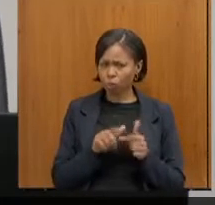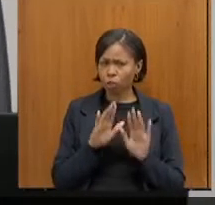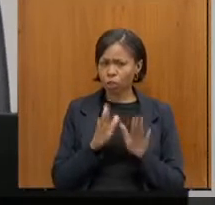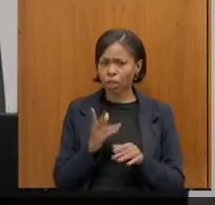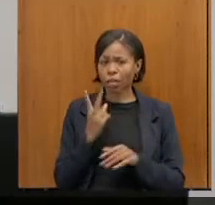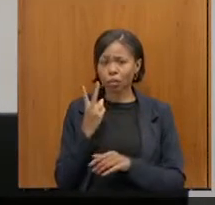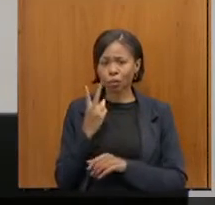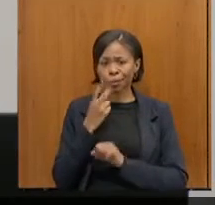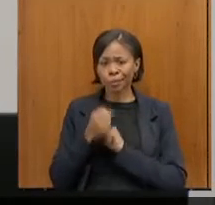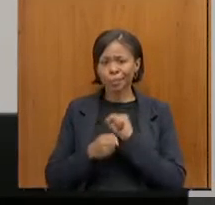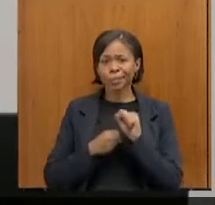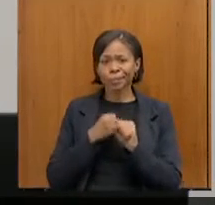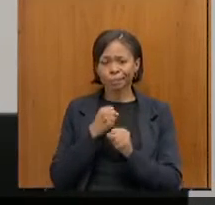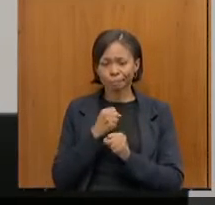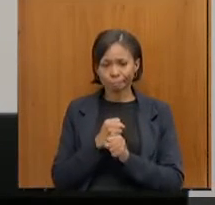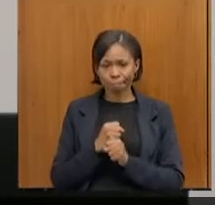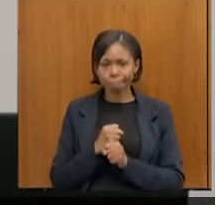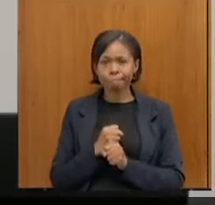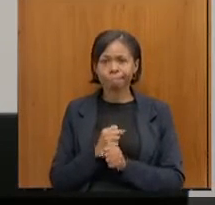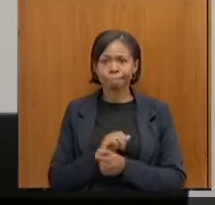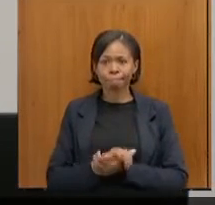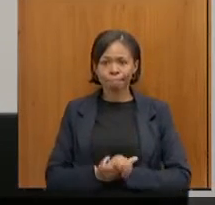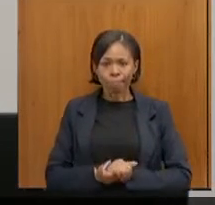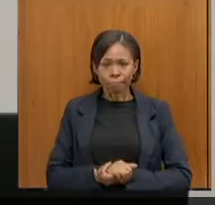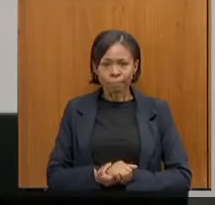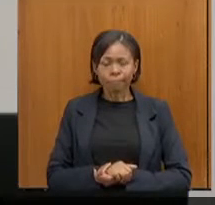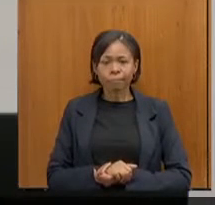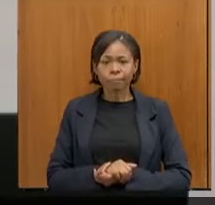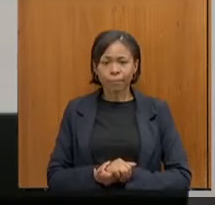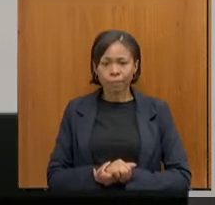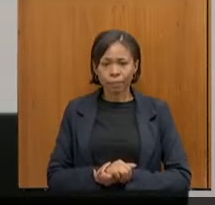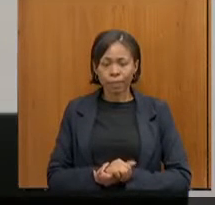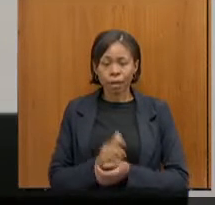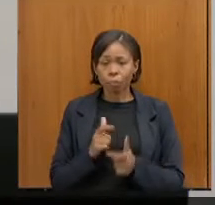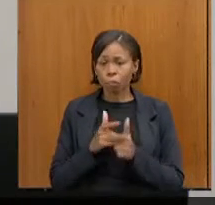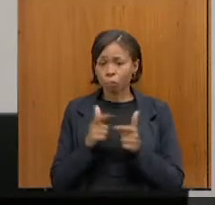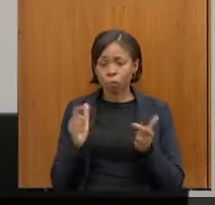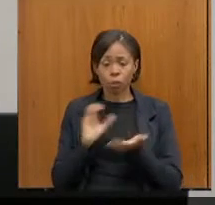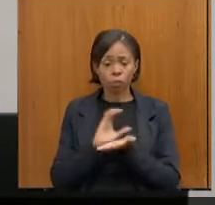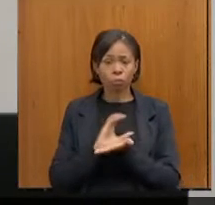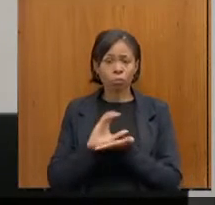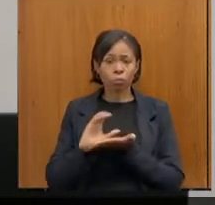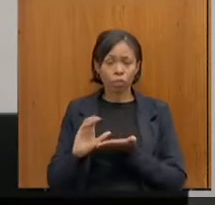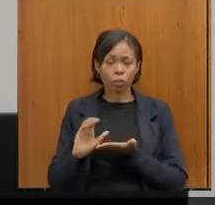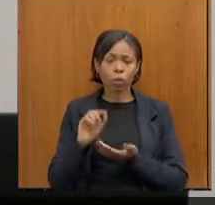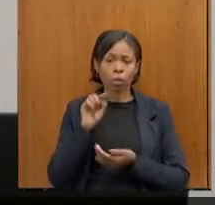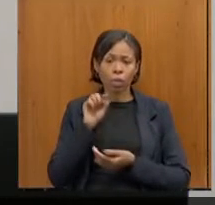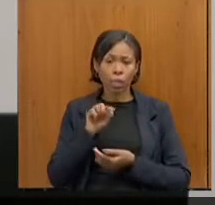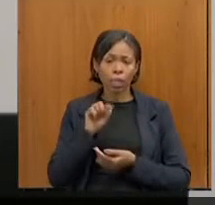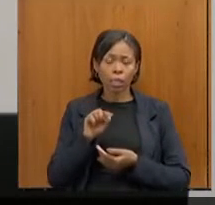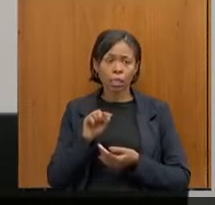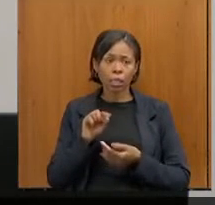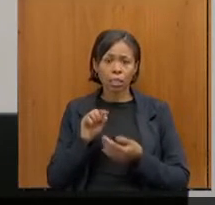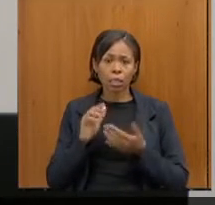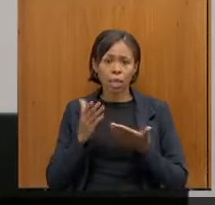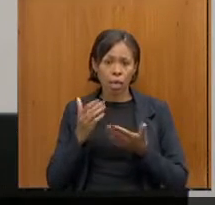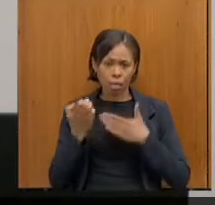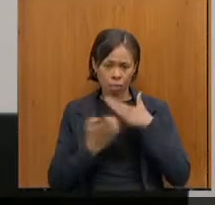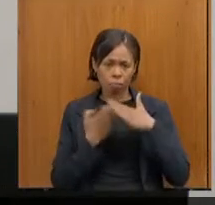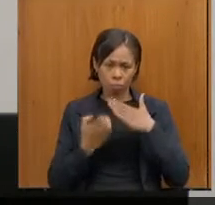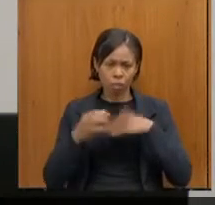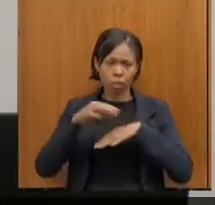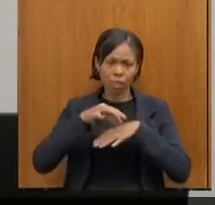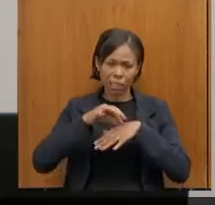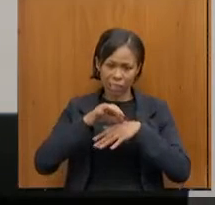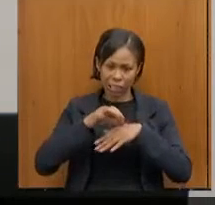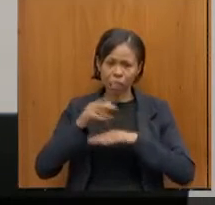ficar muito dois anos boa parte do investimento da Ampliação deste frigorífico foi feito